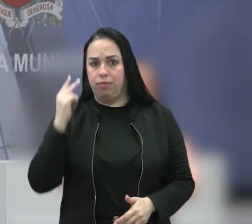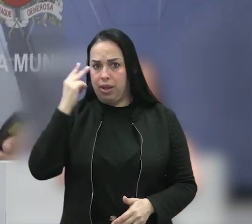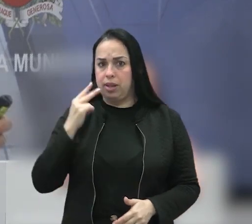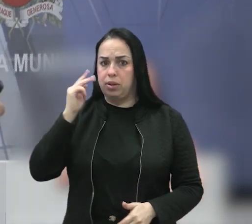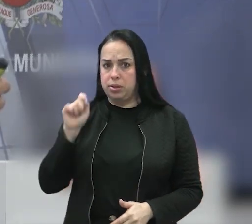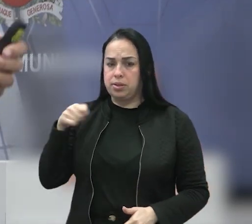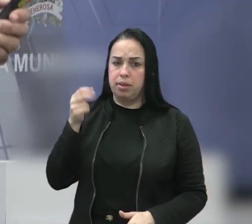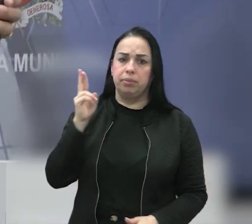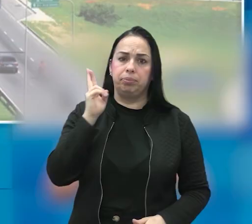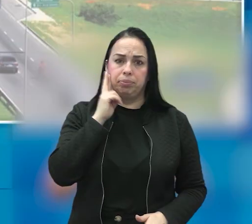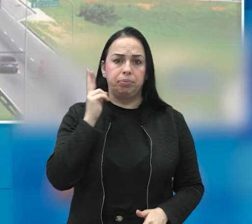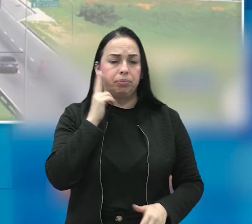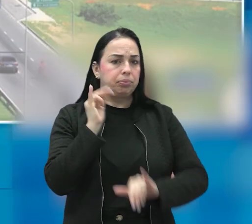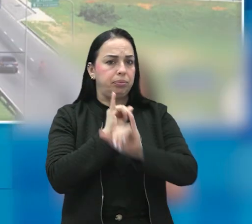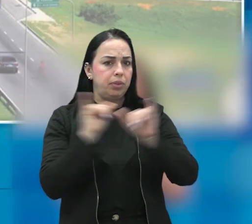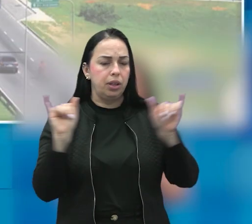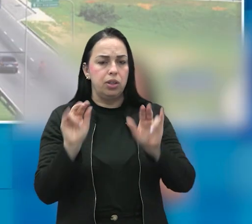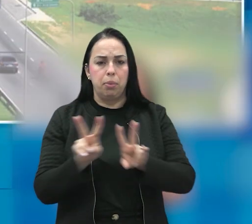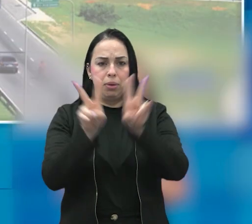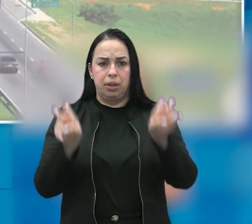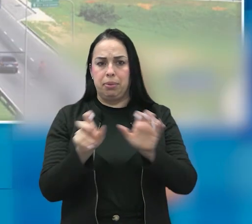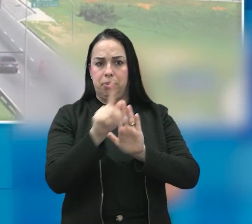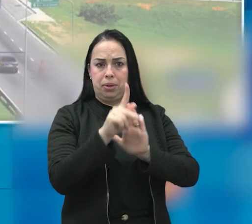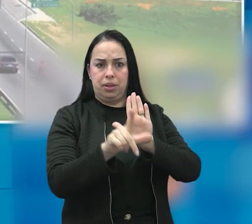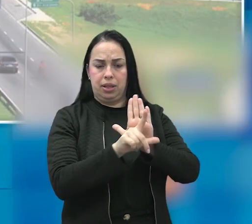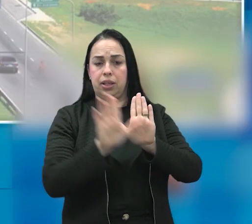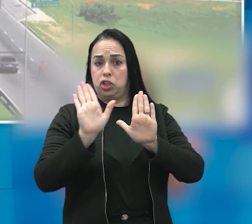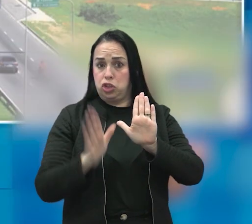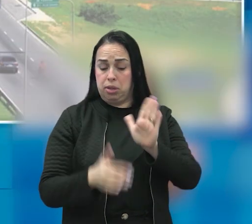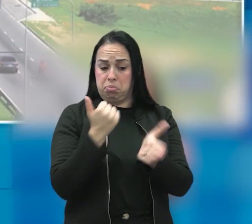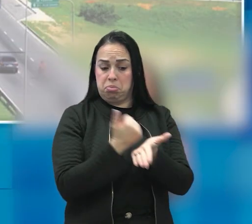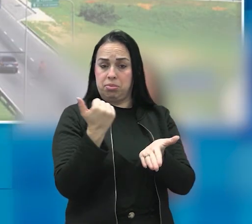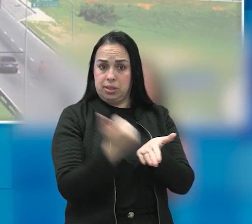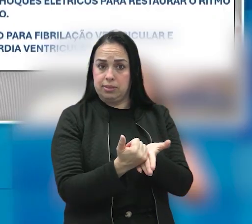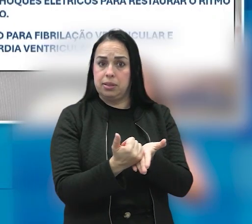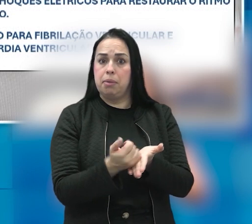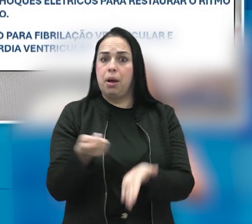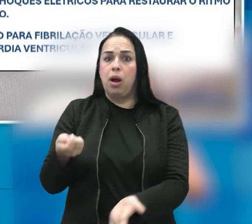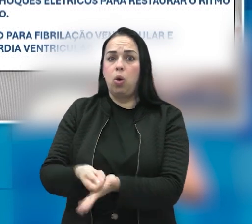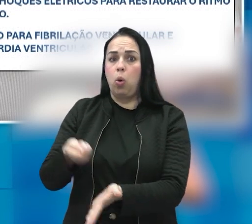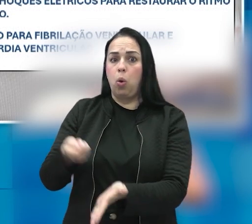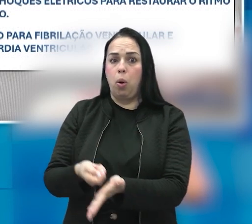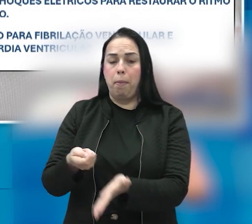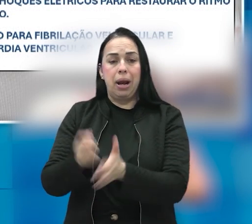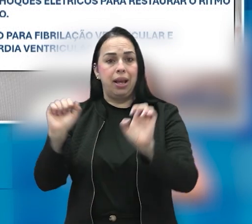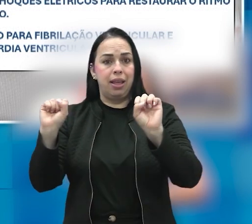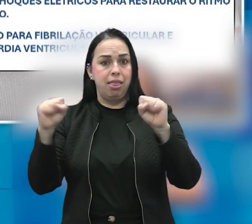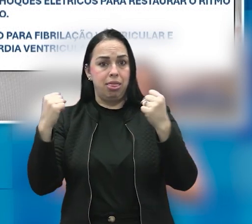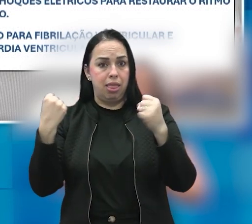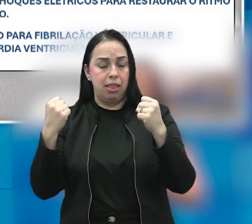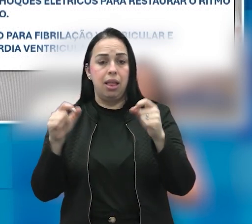vereador Renato Santiago, informou sobre um projeto de lei que protocolou na Câmara para exigir que